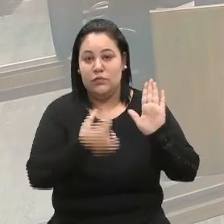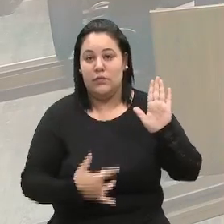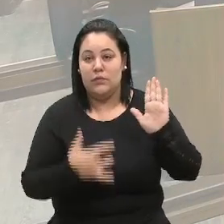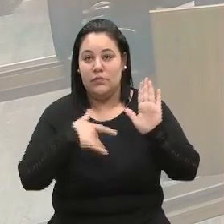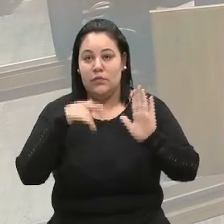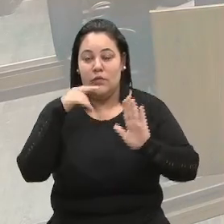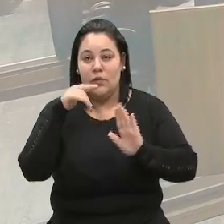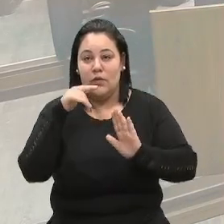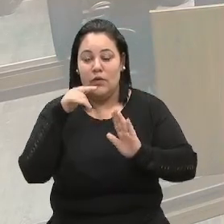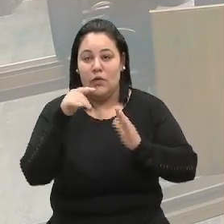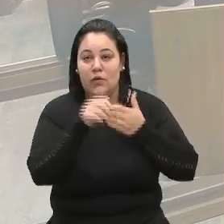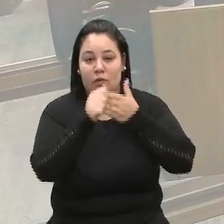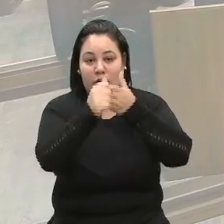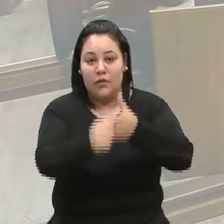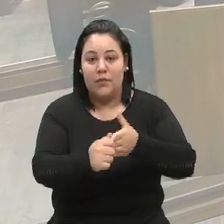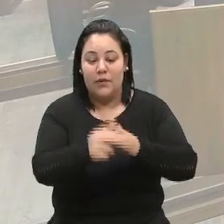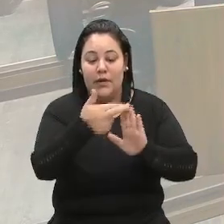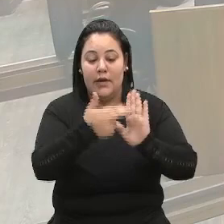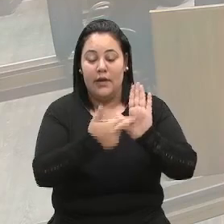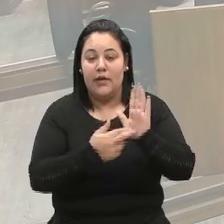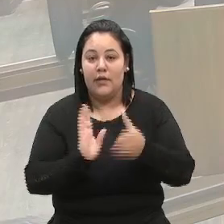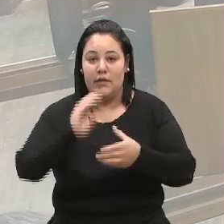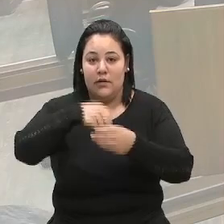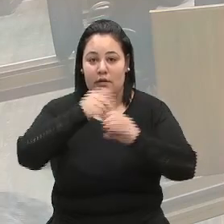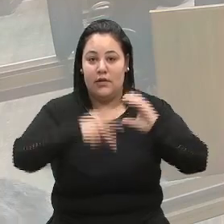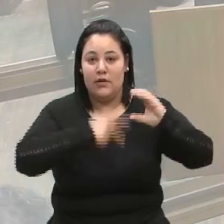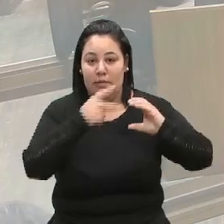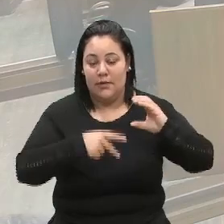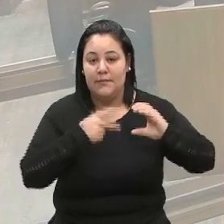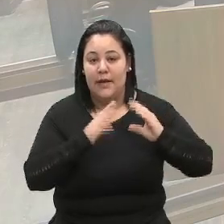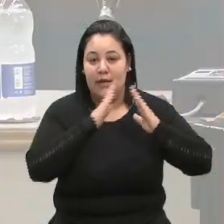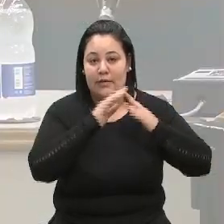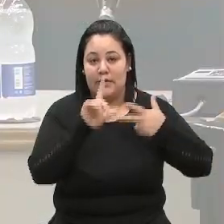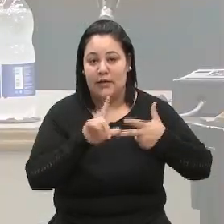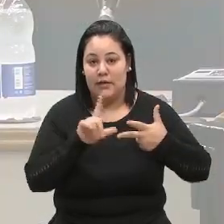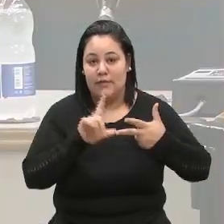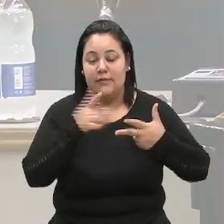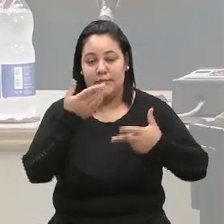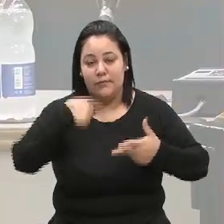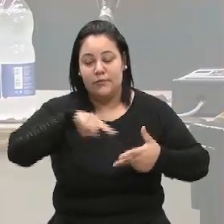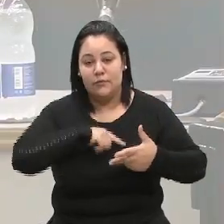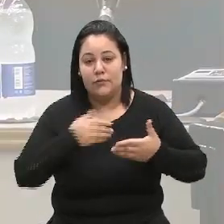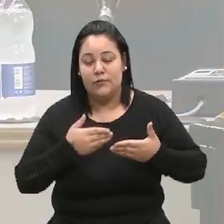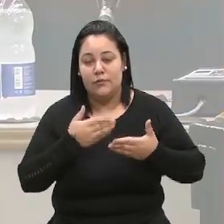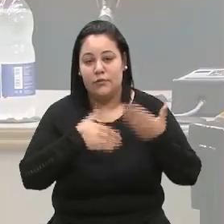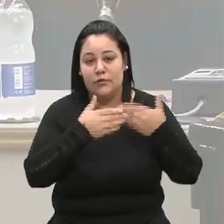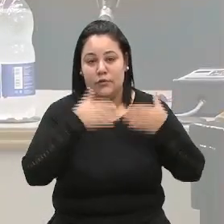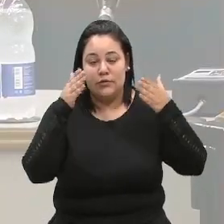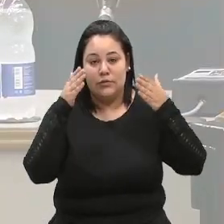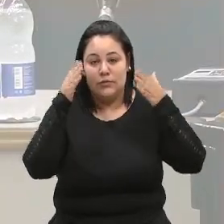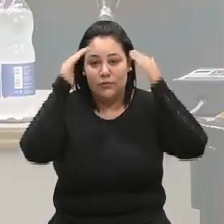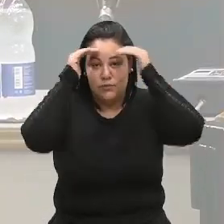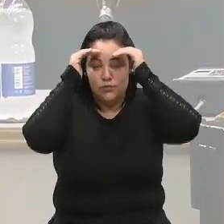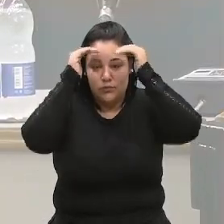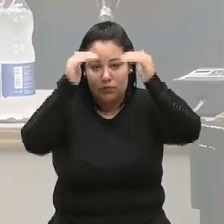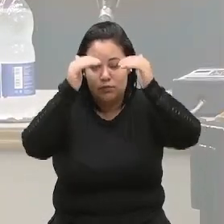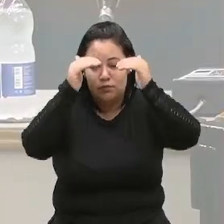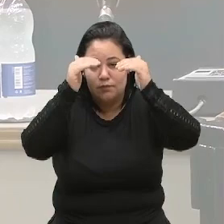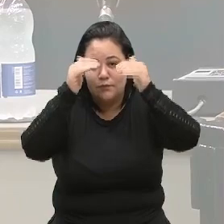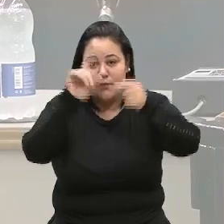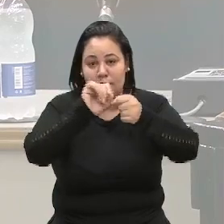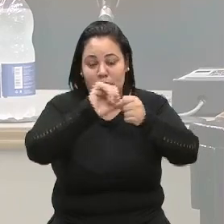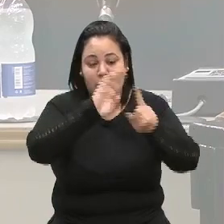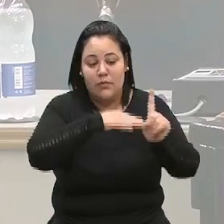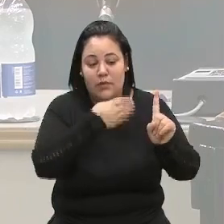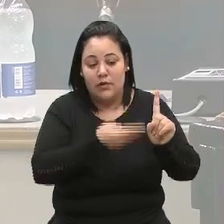as disposições regimentais desta Casa Legislativa, vem respeitosamente propor a homenagem aos 60 anos do Corpo de Bombeiros